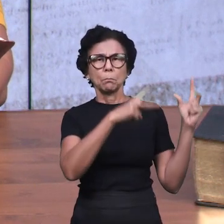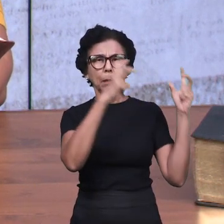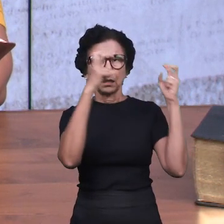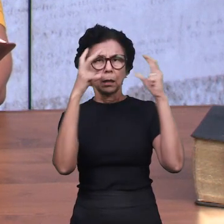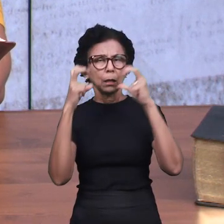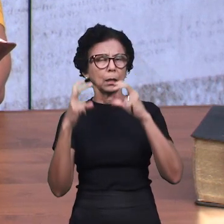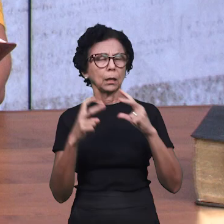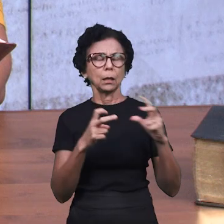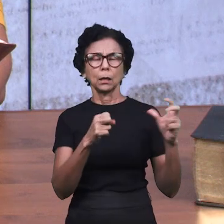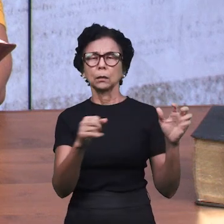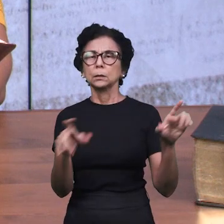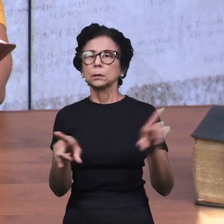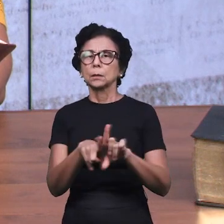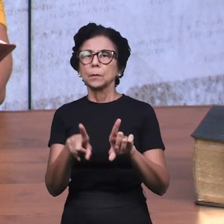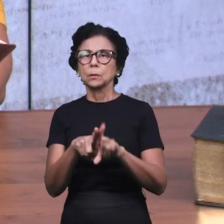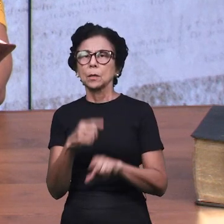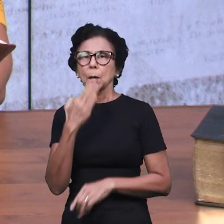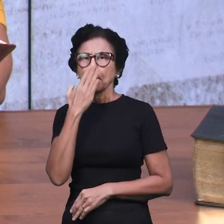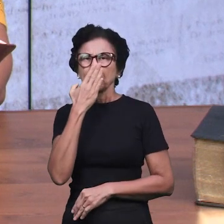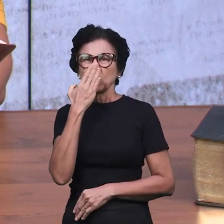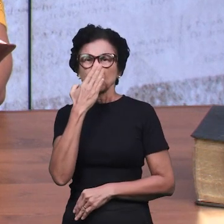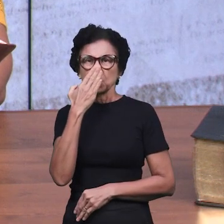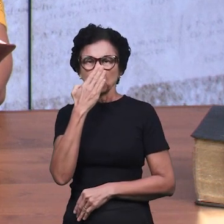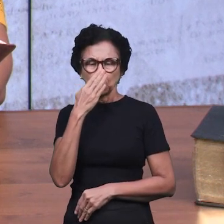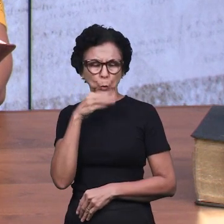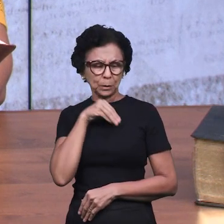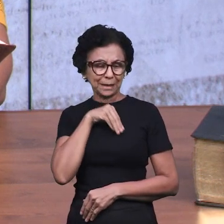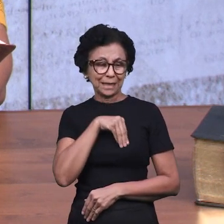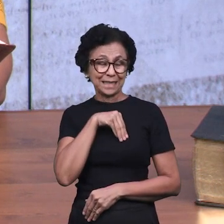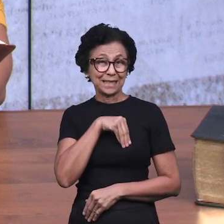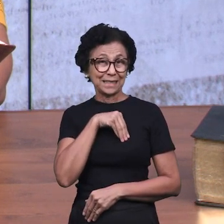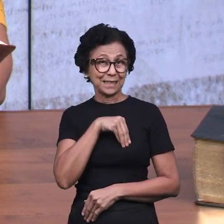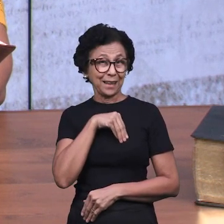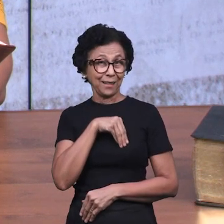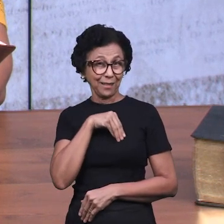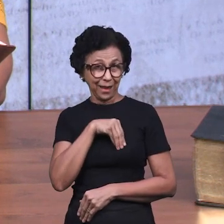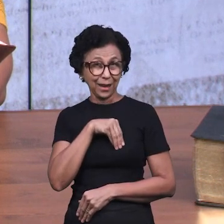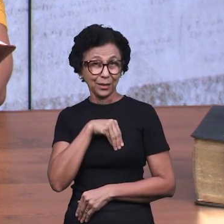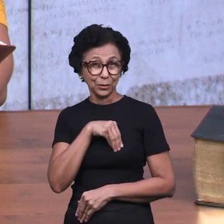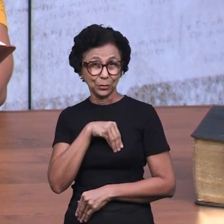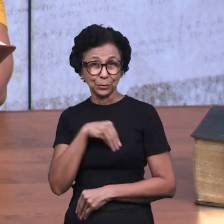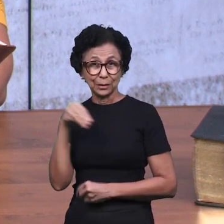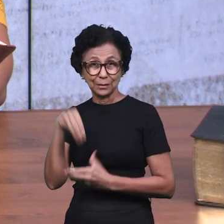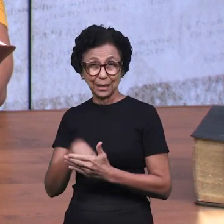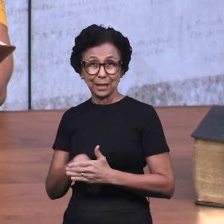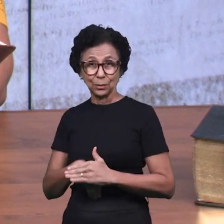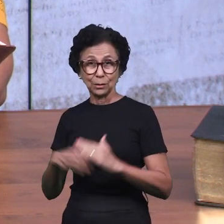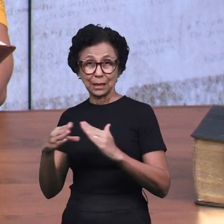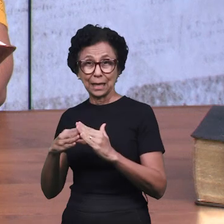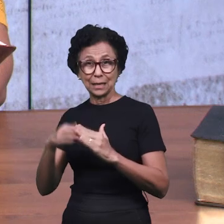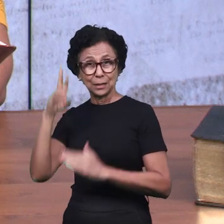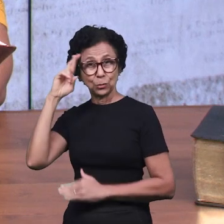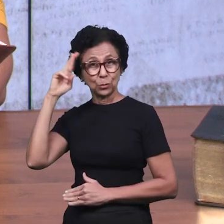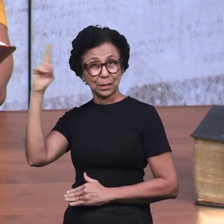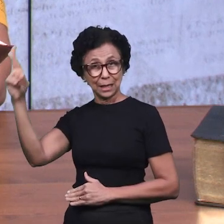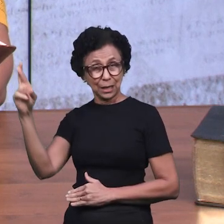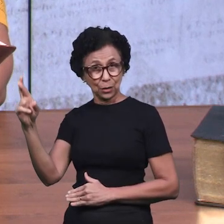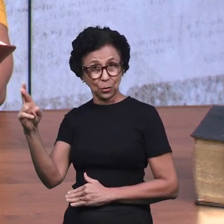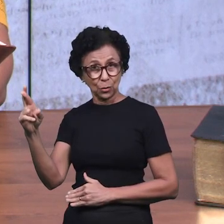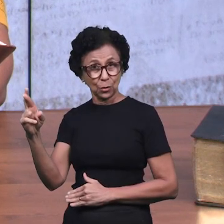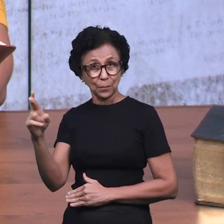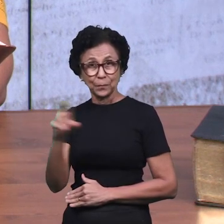trarás salário de rameira, nem preço de cão à casa do Senhor teu Deus por qualquer